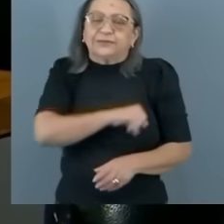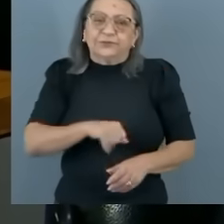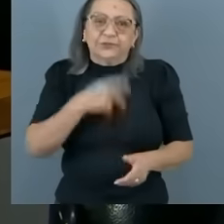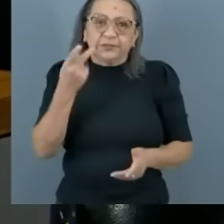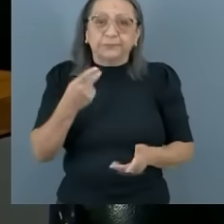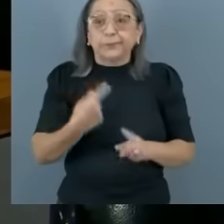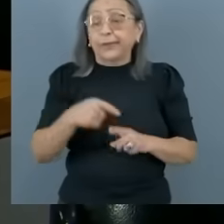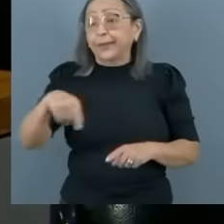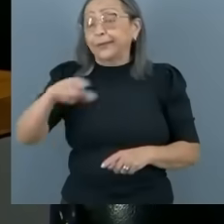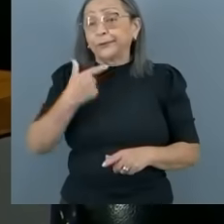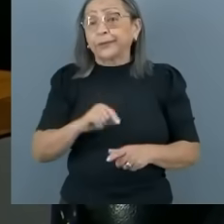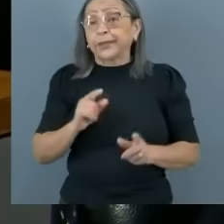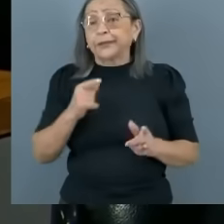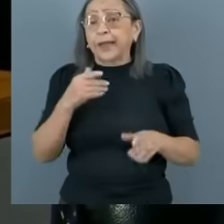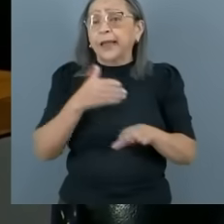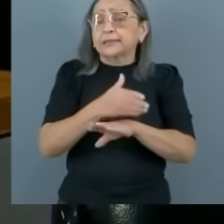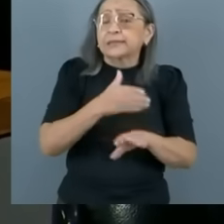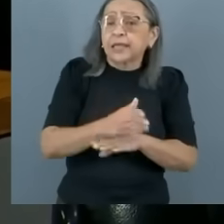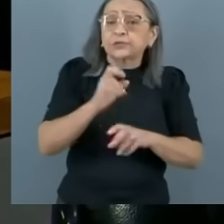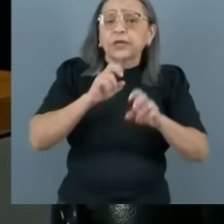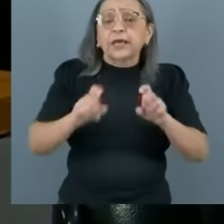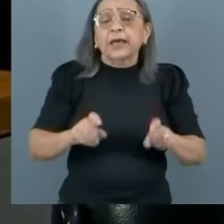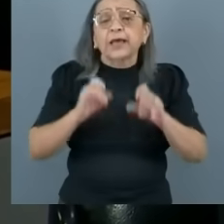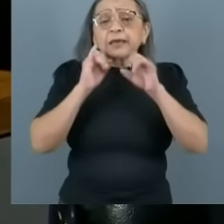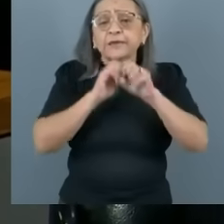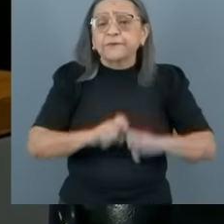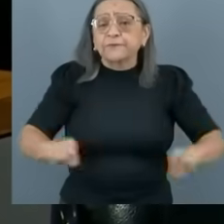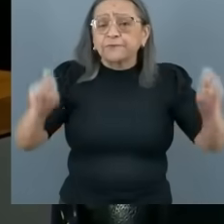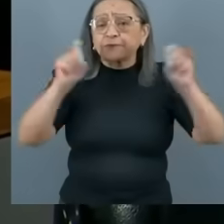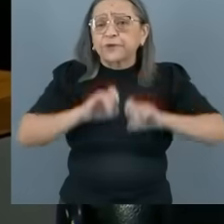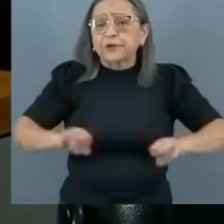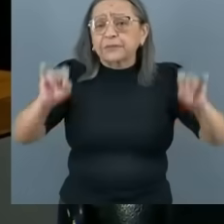de acesso a informações ao longo de mais de 30 anos.